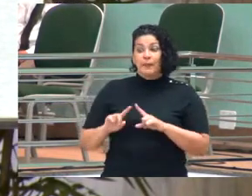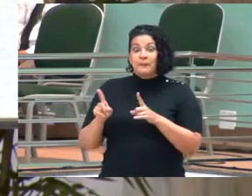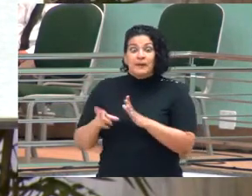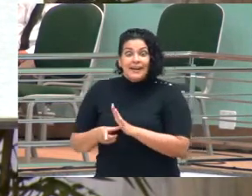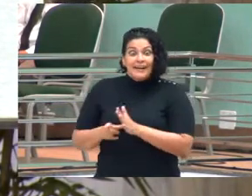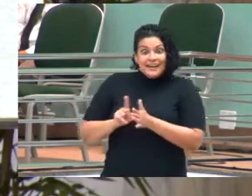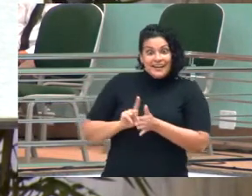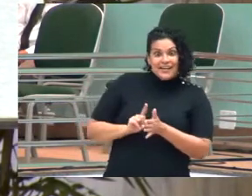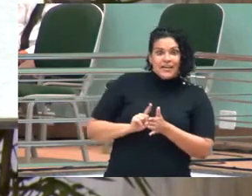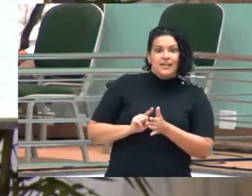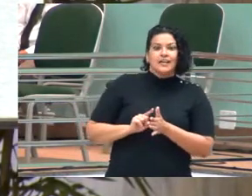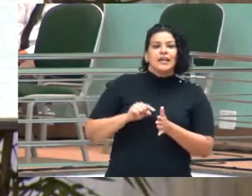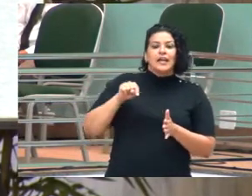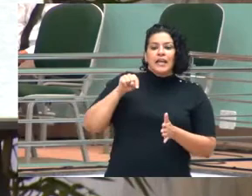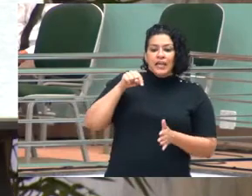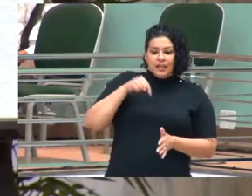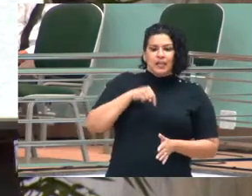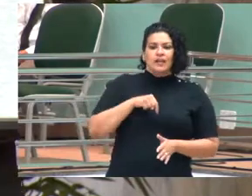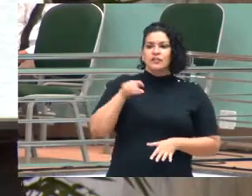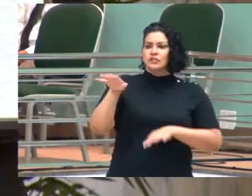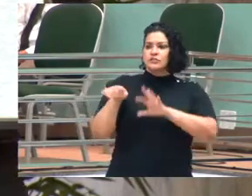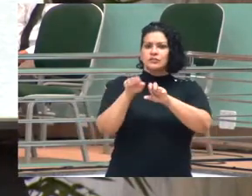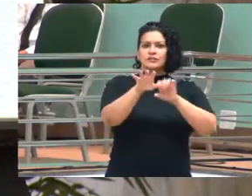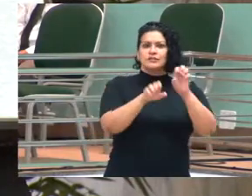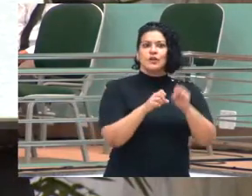reino entre os 4 grandes generais.